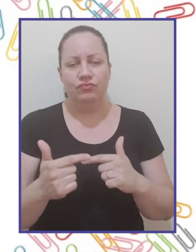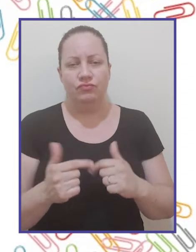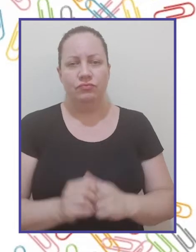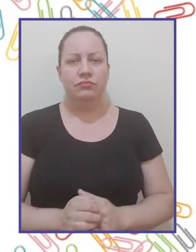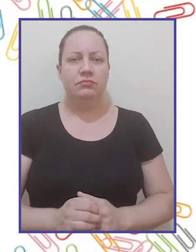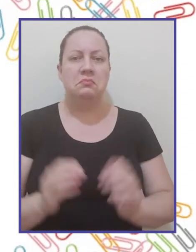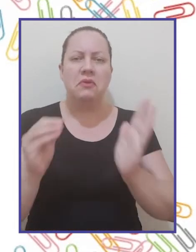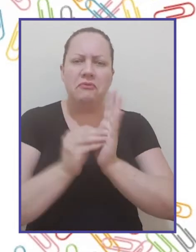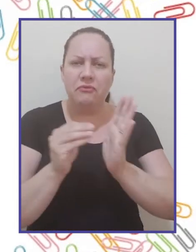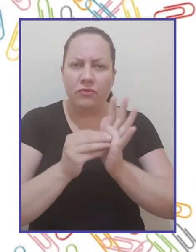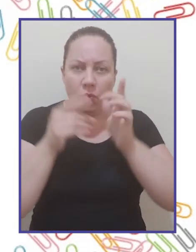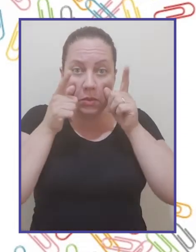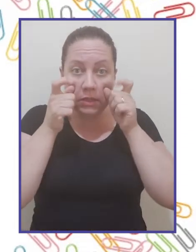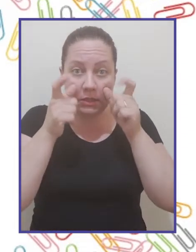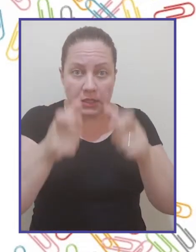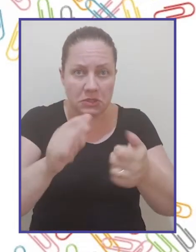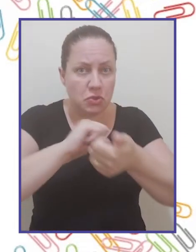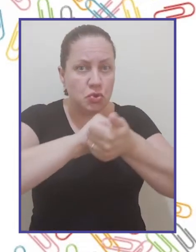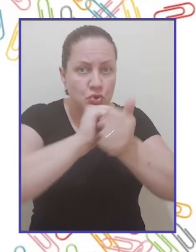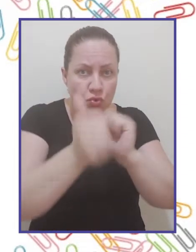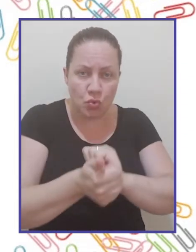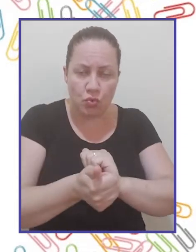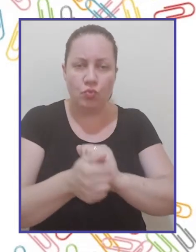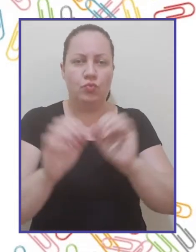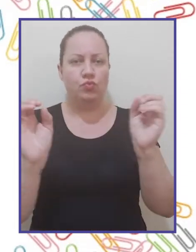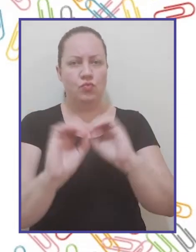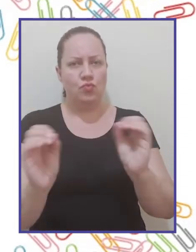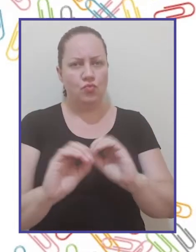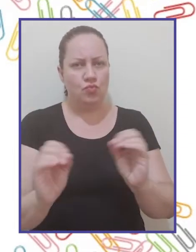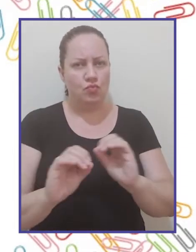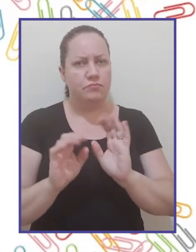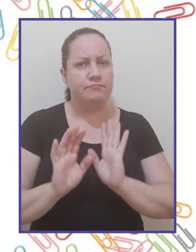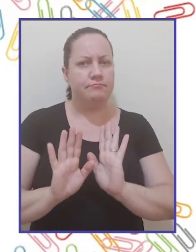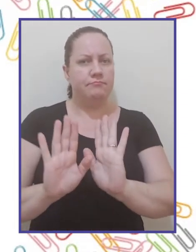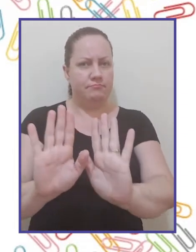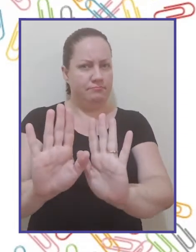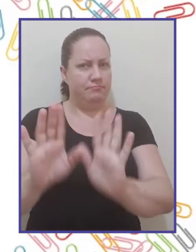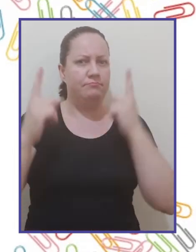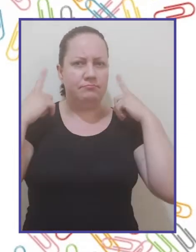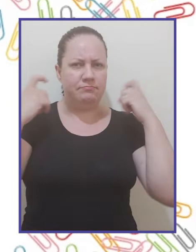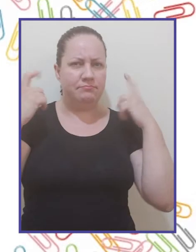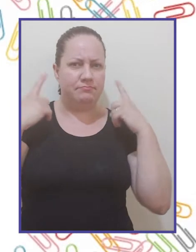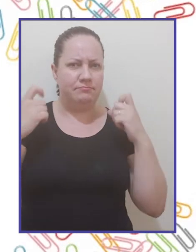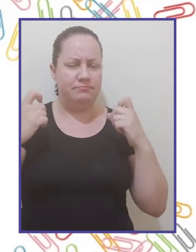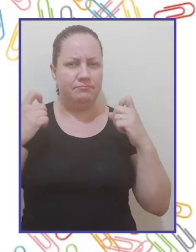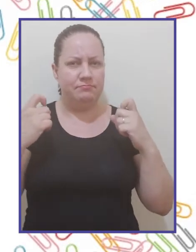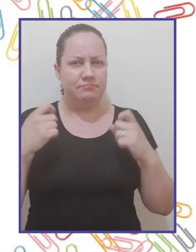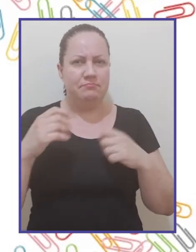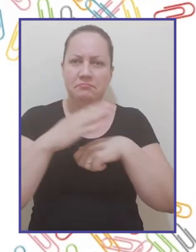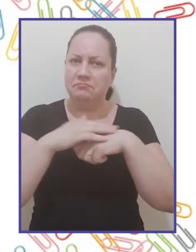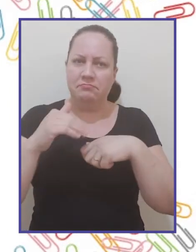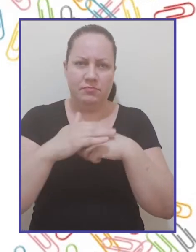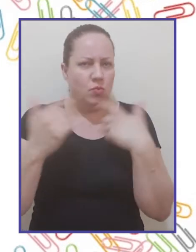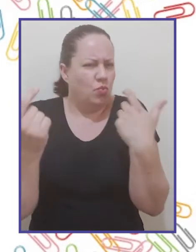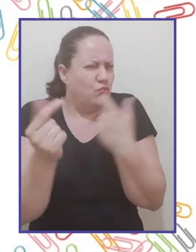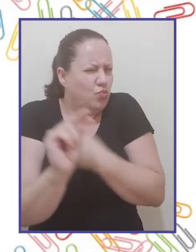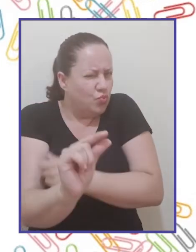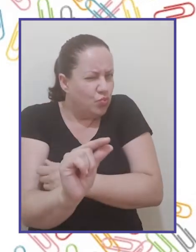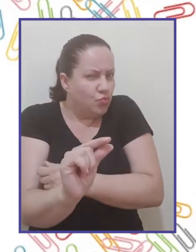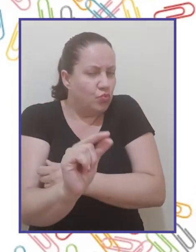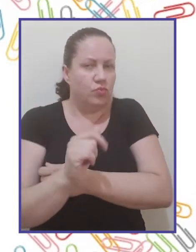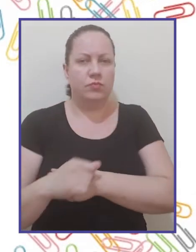resmungos, falta de interesse por jogos, muito reativo aos sons, não